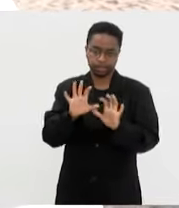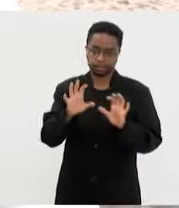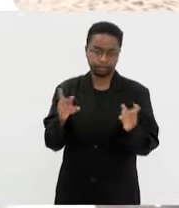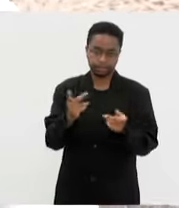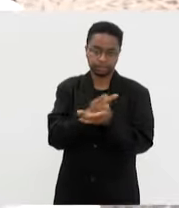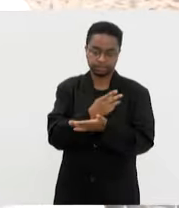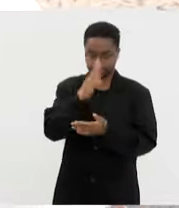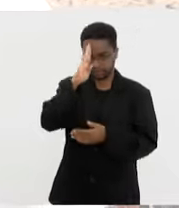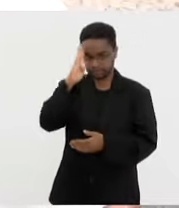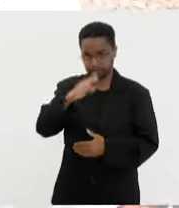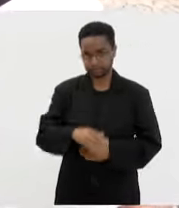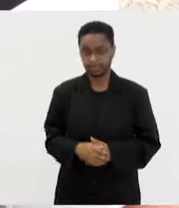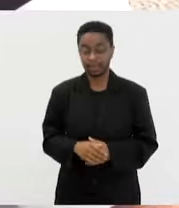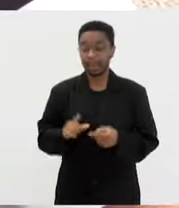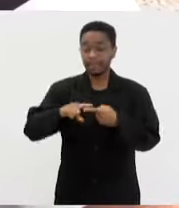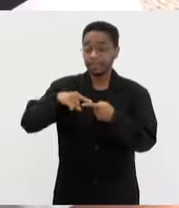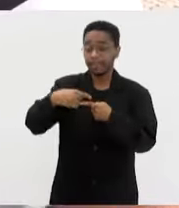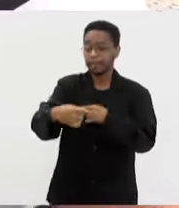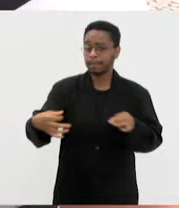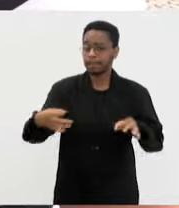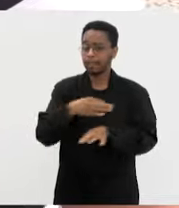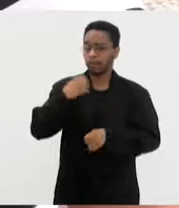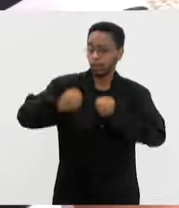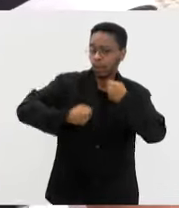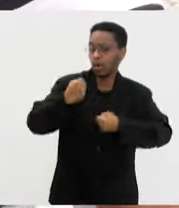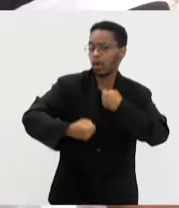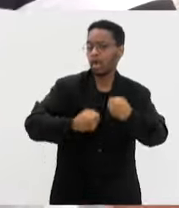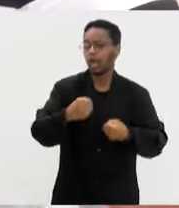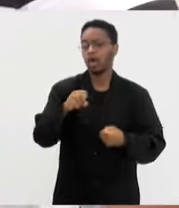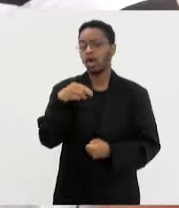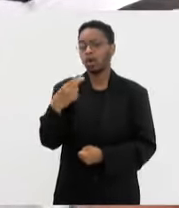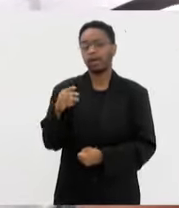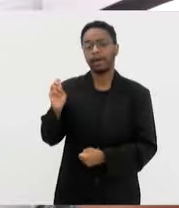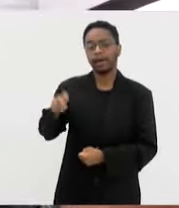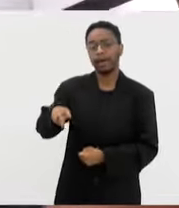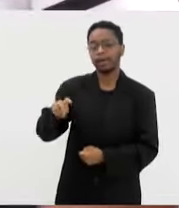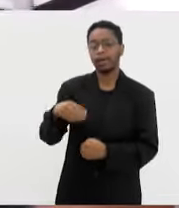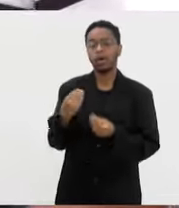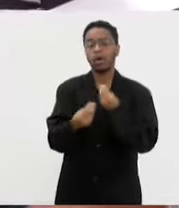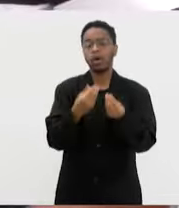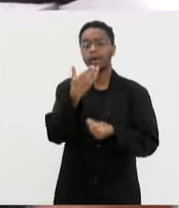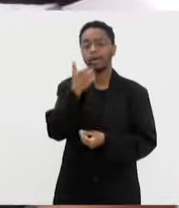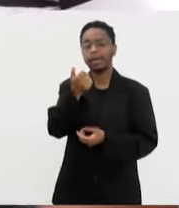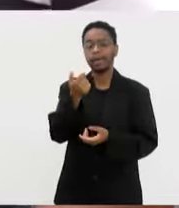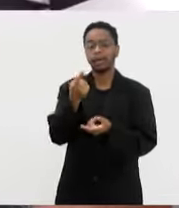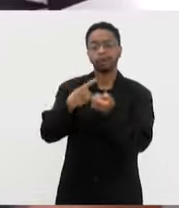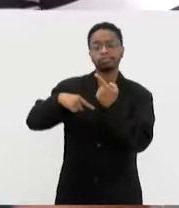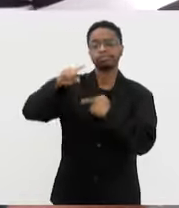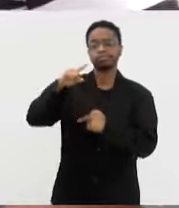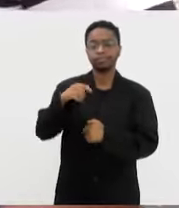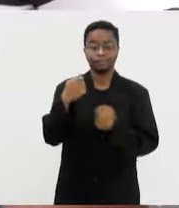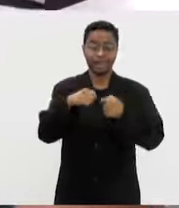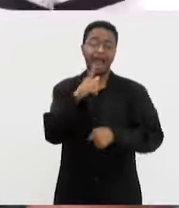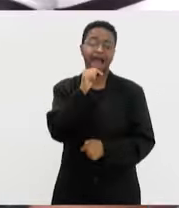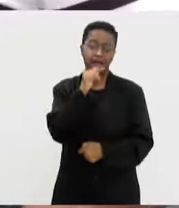de uma corrida de 5 quilômetros, de uma caminhada de 3 quilômetros, como se recuperar dessa atividade física? Bebendo